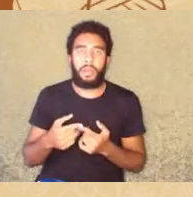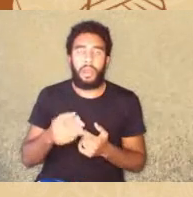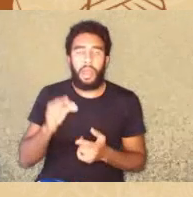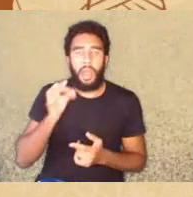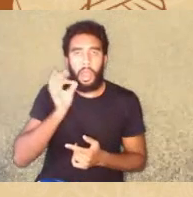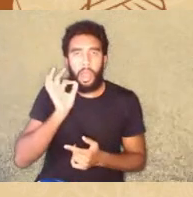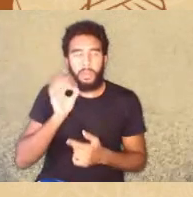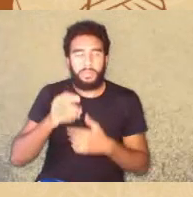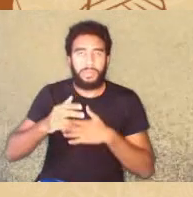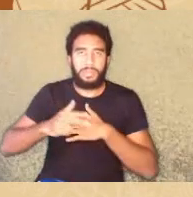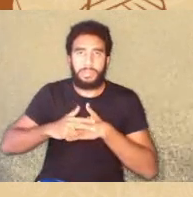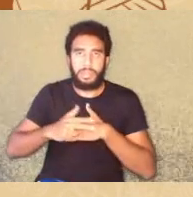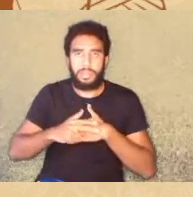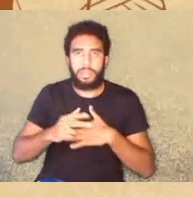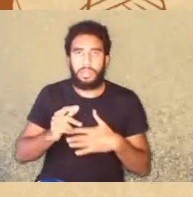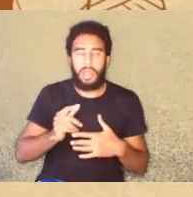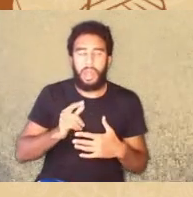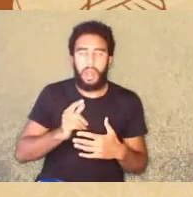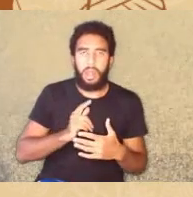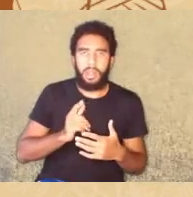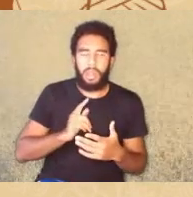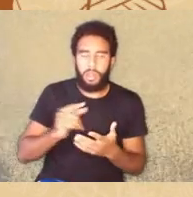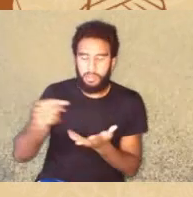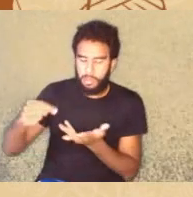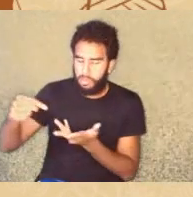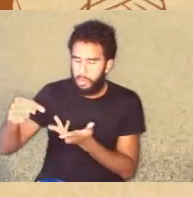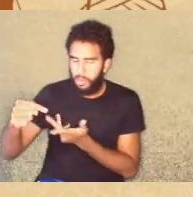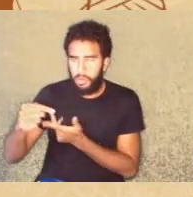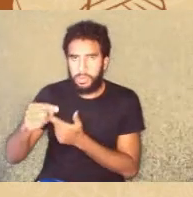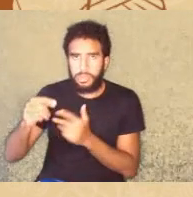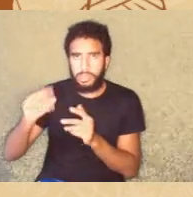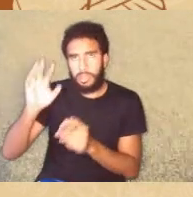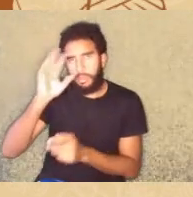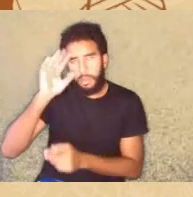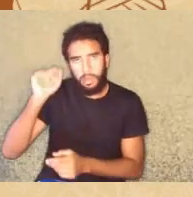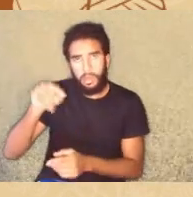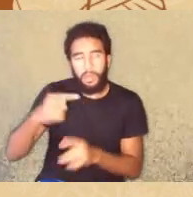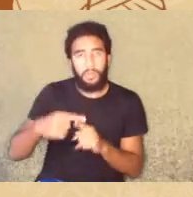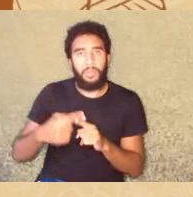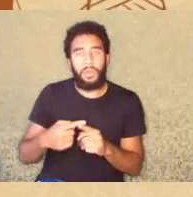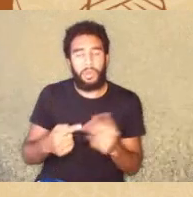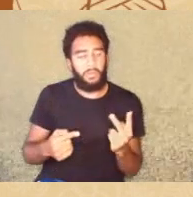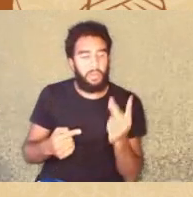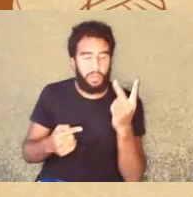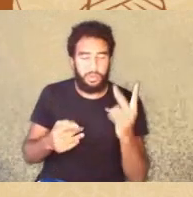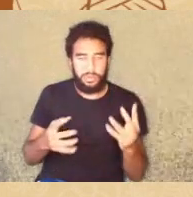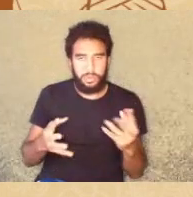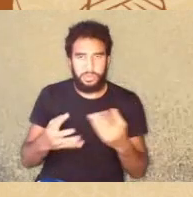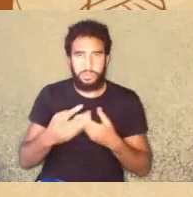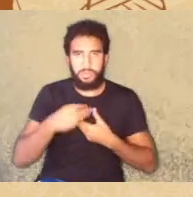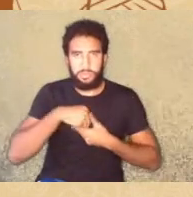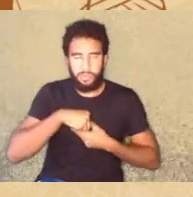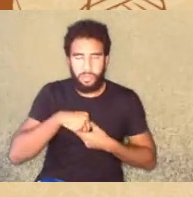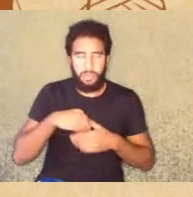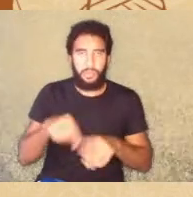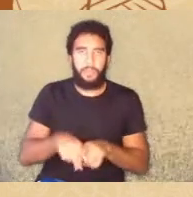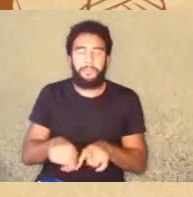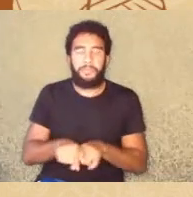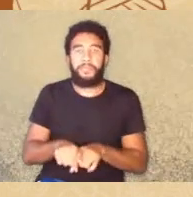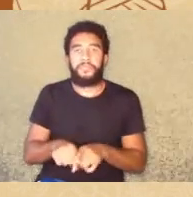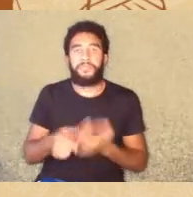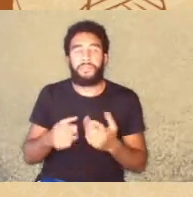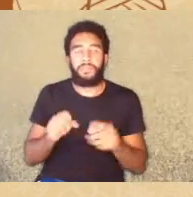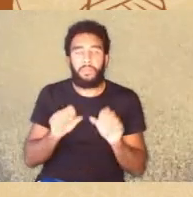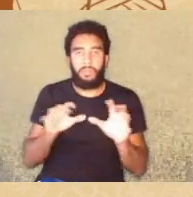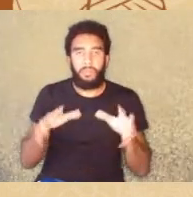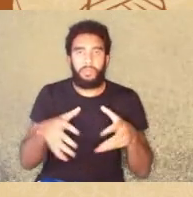certos ideais? Porque você produz um tipo de internalização de valores e de comunidade, aí estou aqui viajando com Paulo